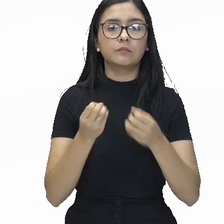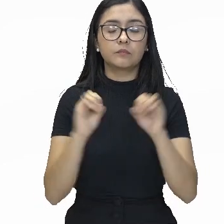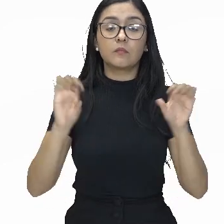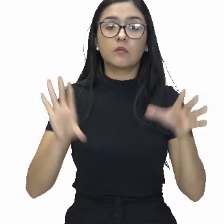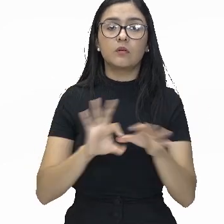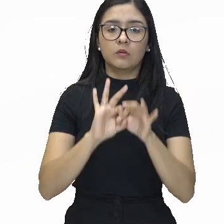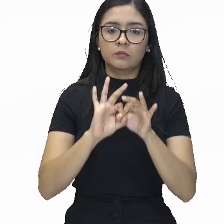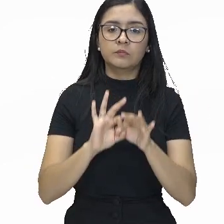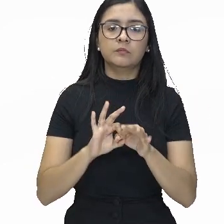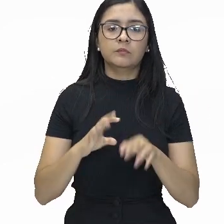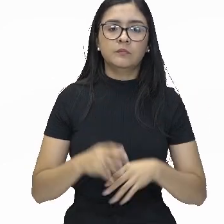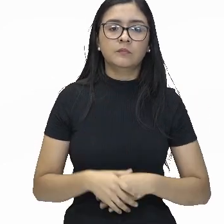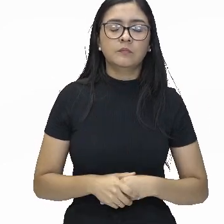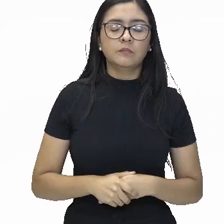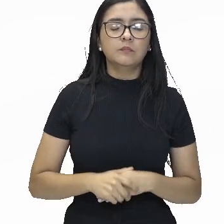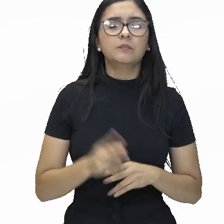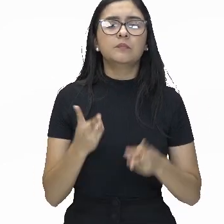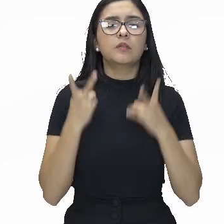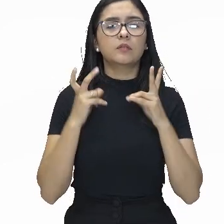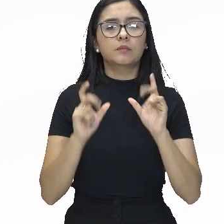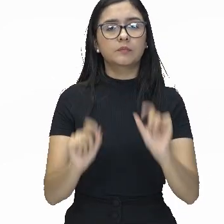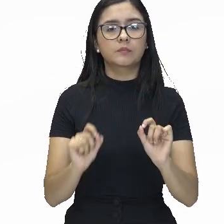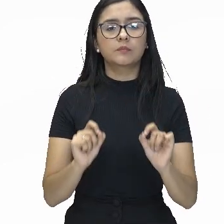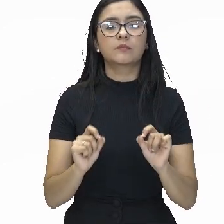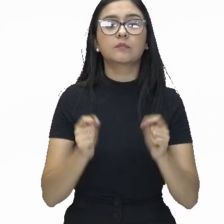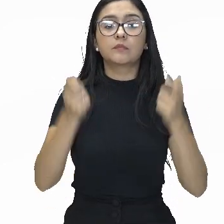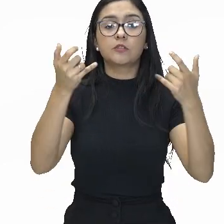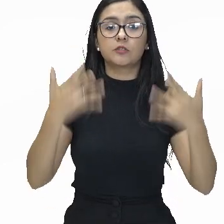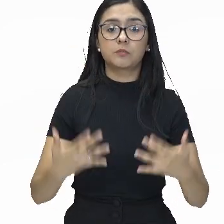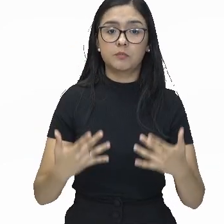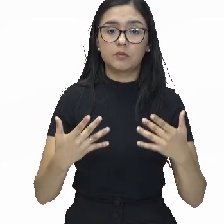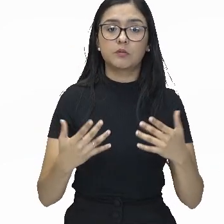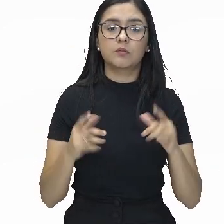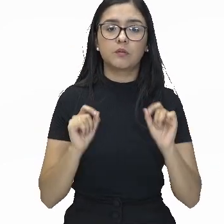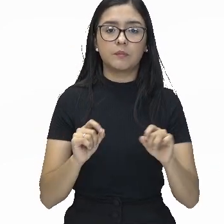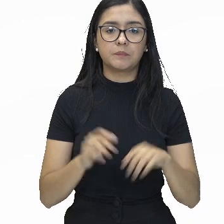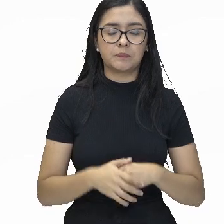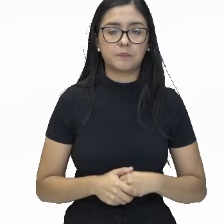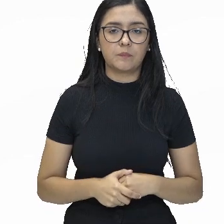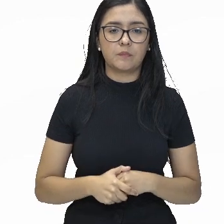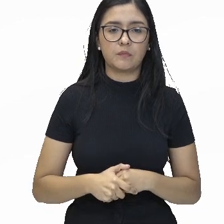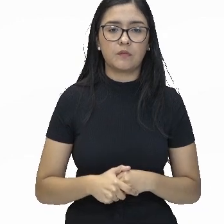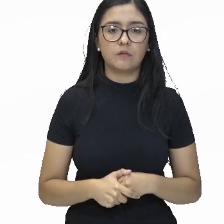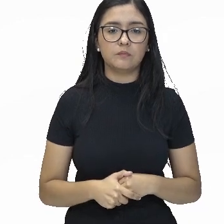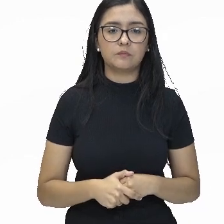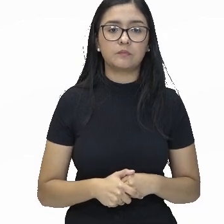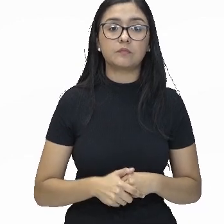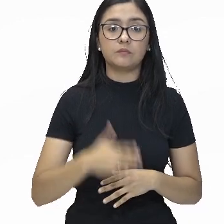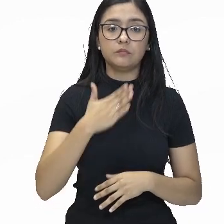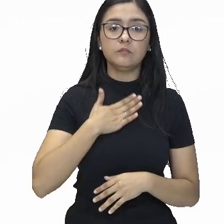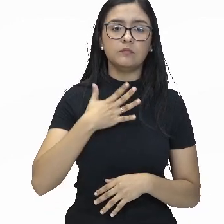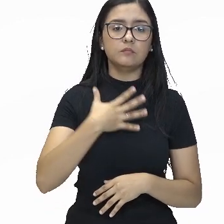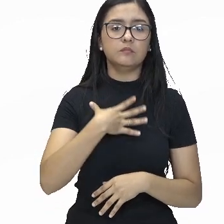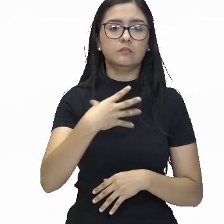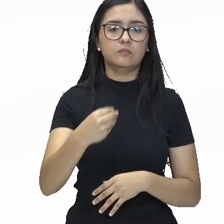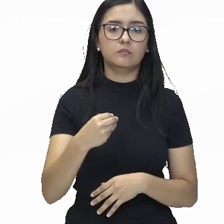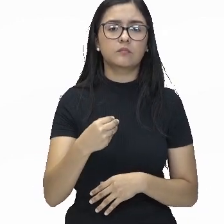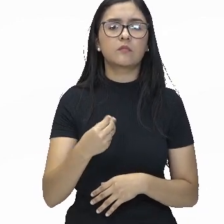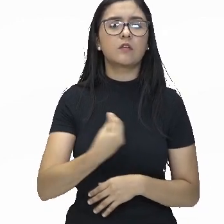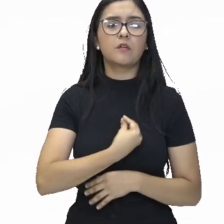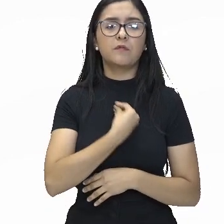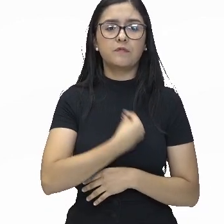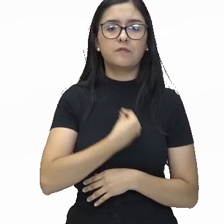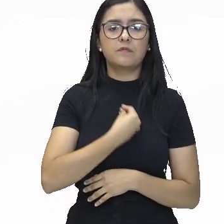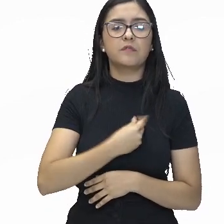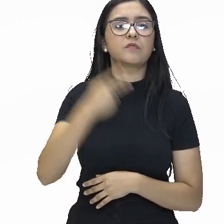subordinadas. Veja que está falando da mesma coisa. Meu filho que mora em